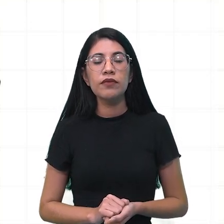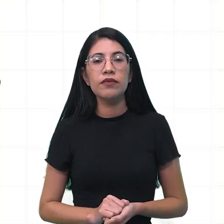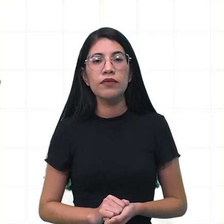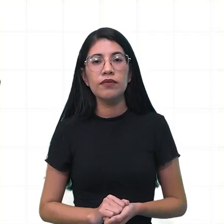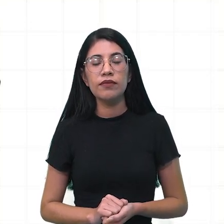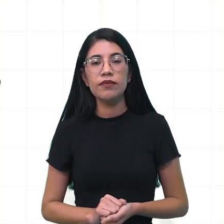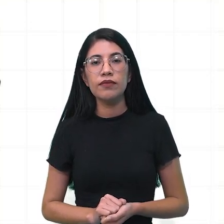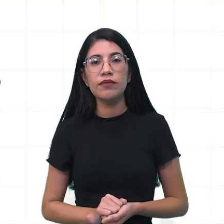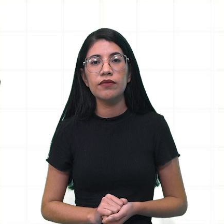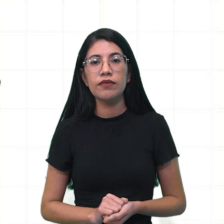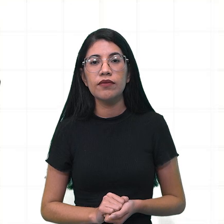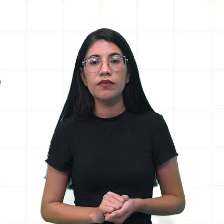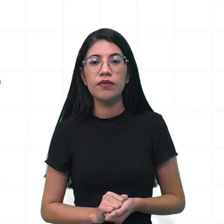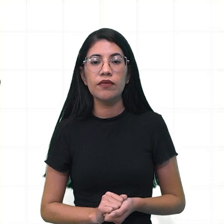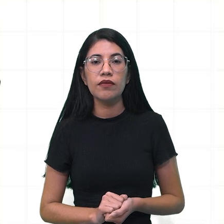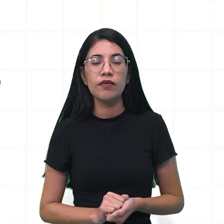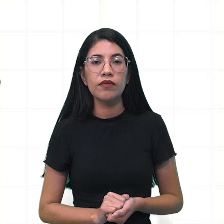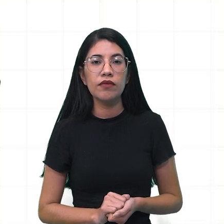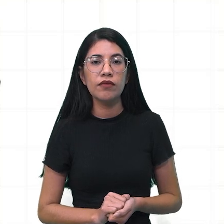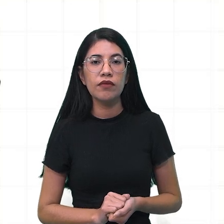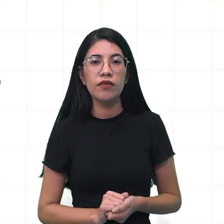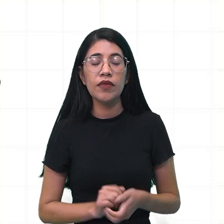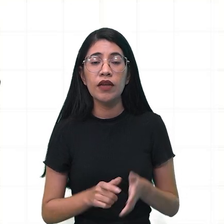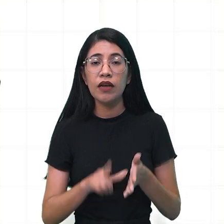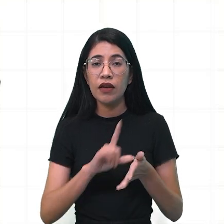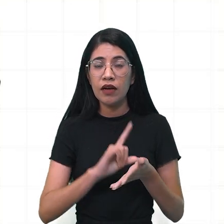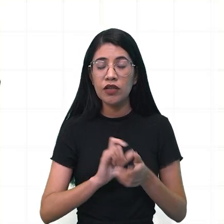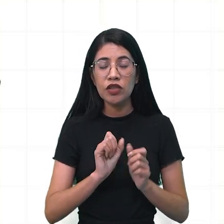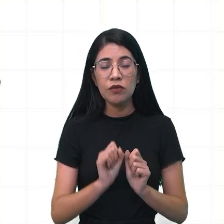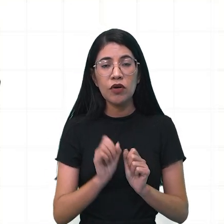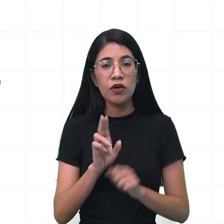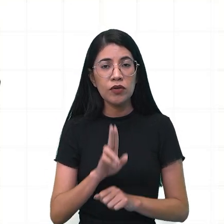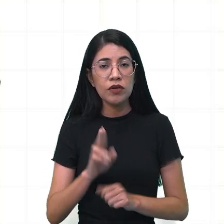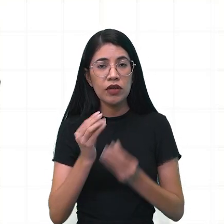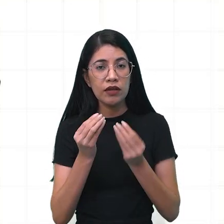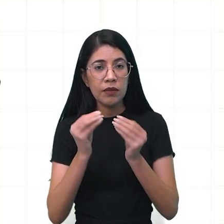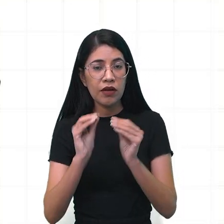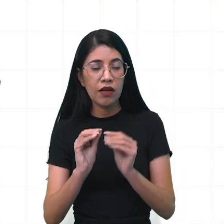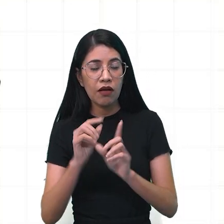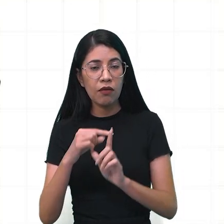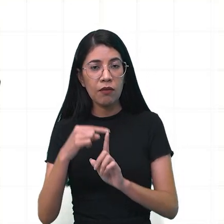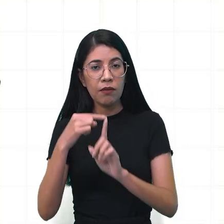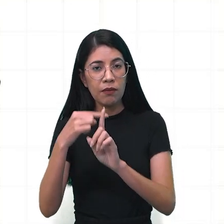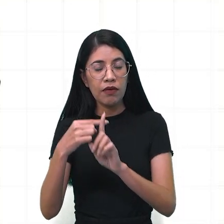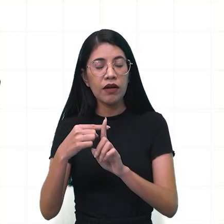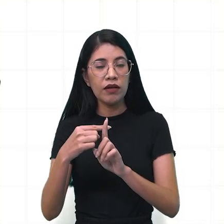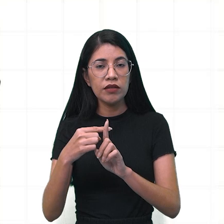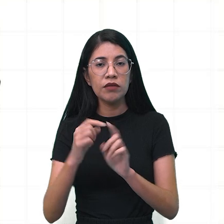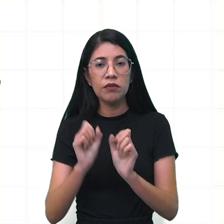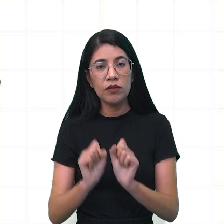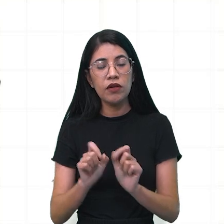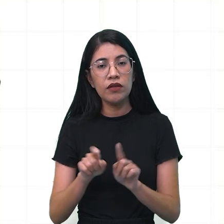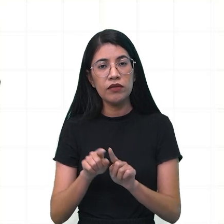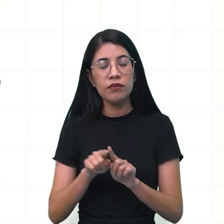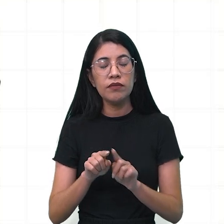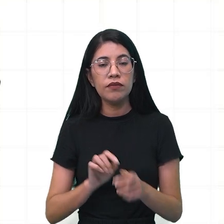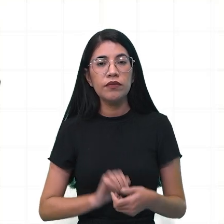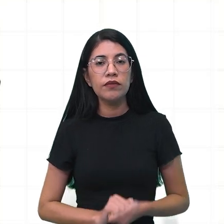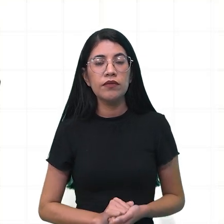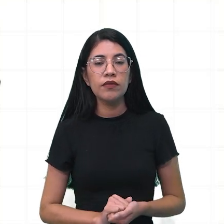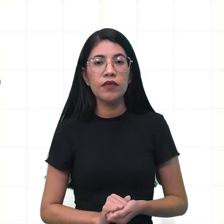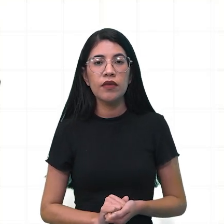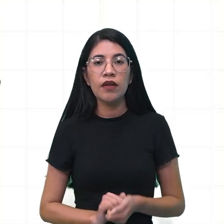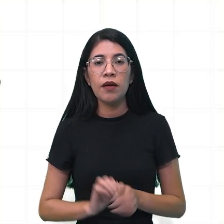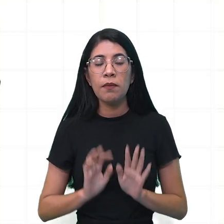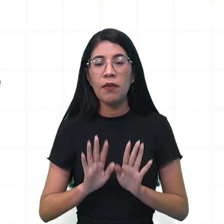eh precedidos do sinal de adição sinal de mais então eh